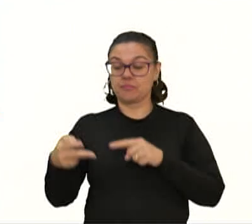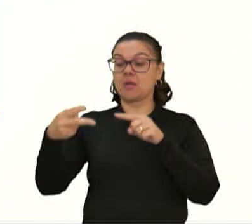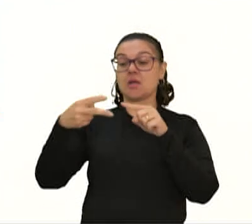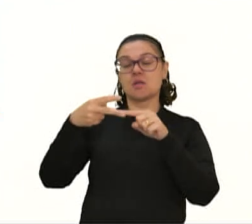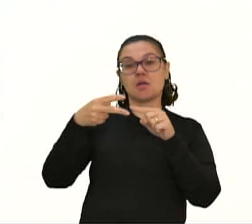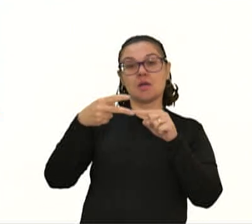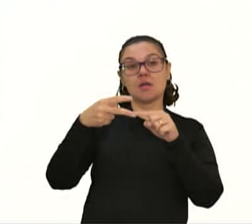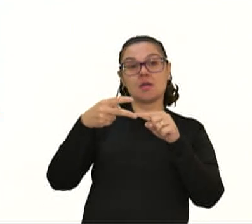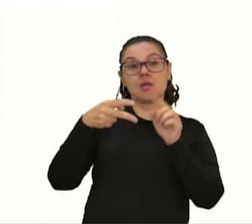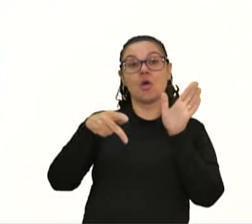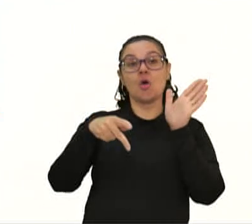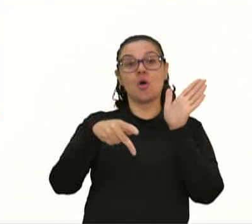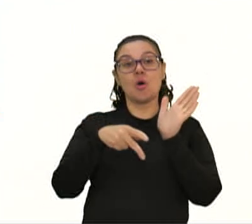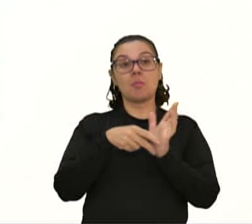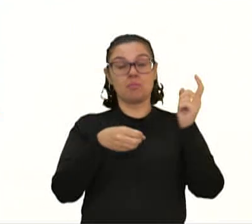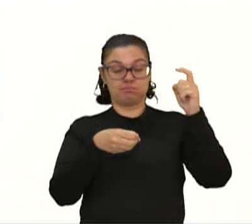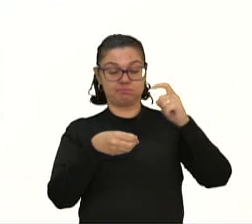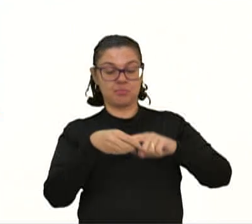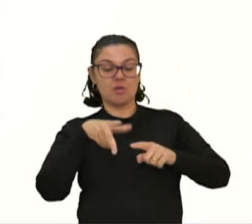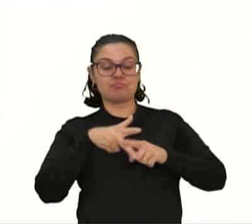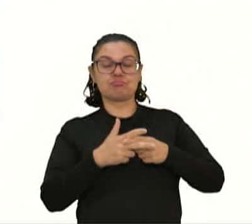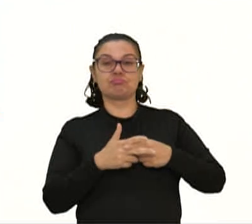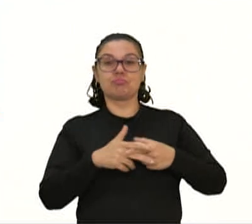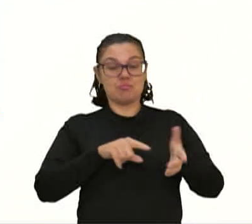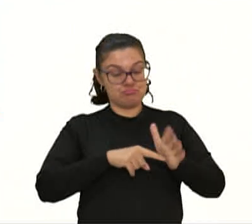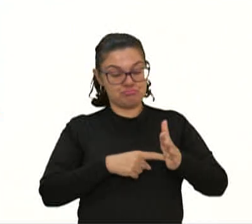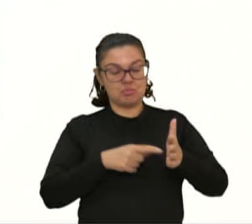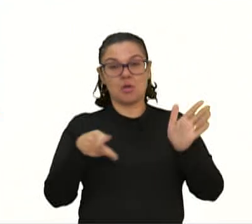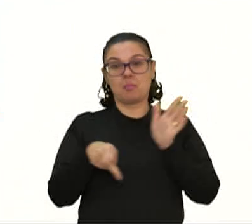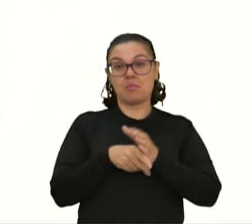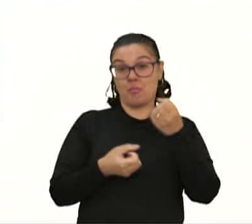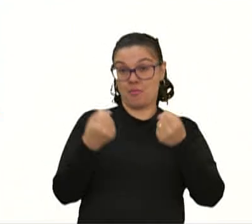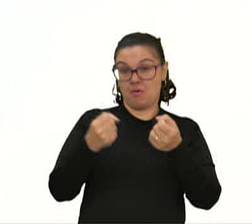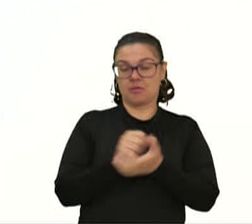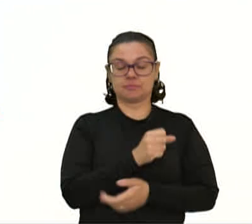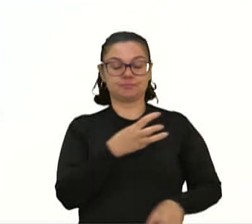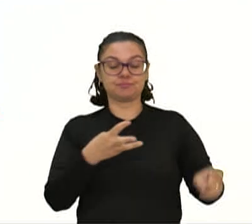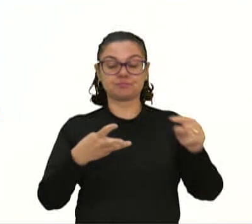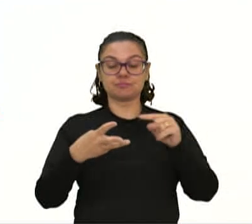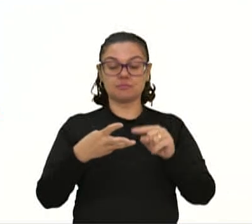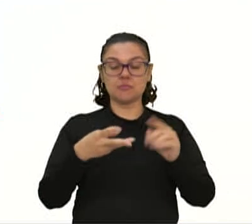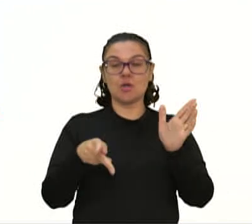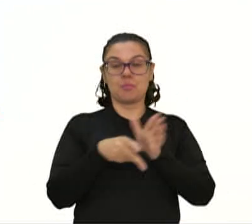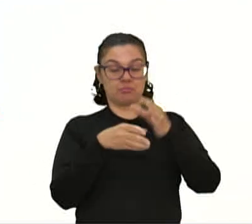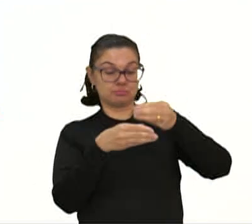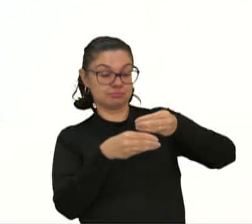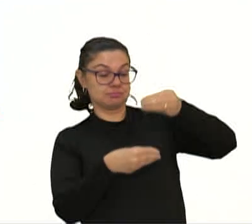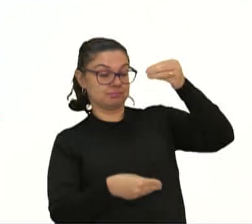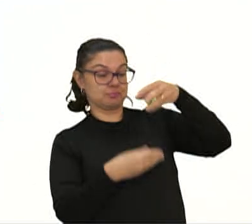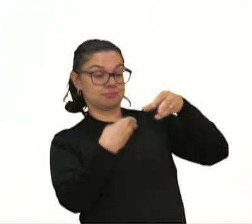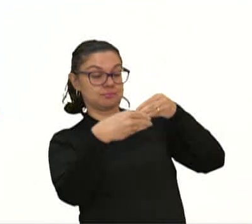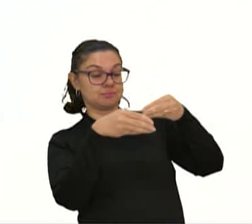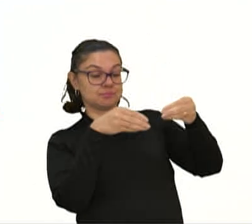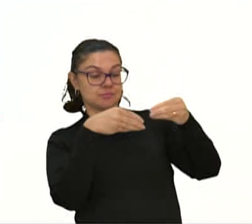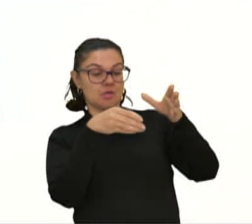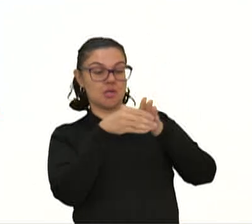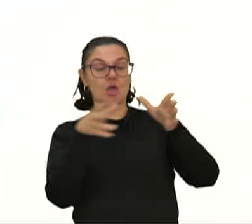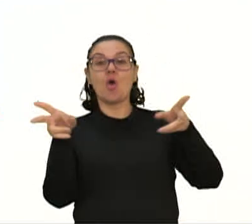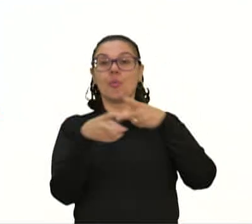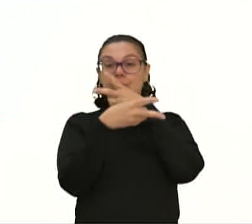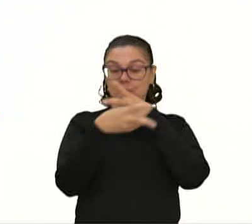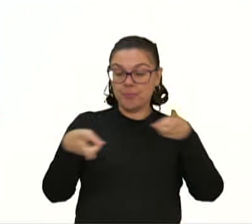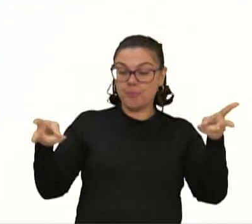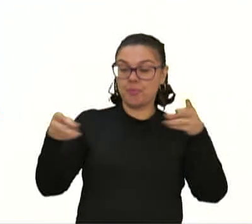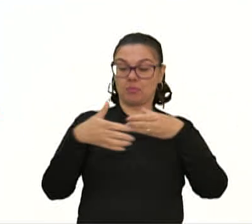que produz a ignição nos motores de explosão. 3. Peça de lona ou de brim que, ao receber o sopro